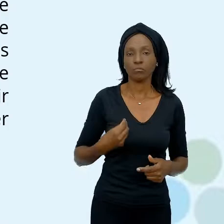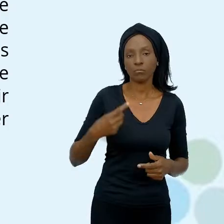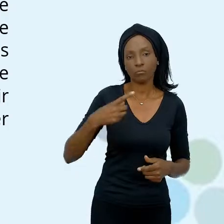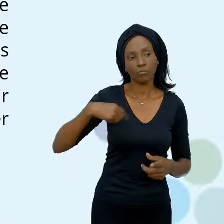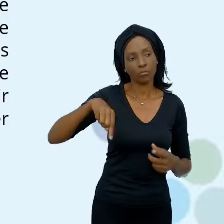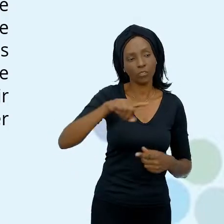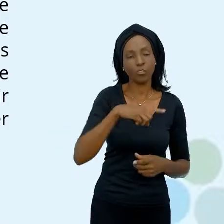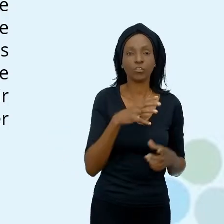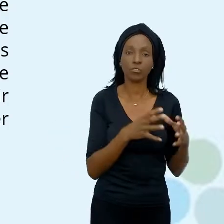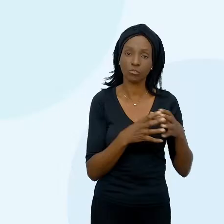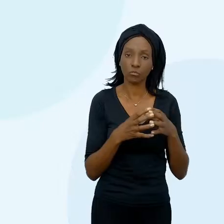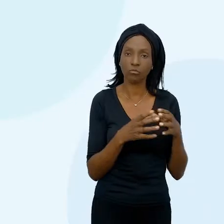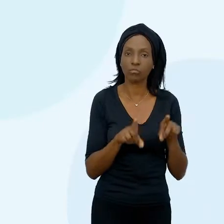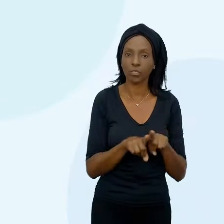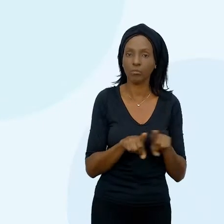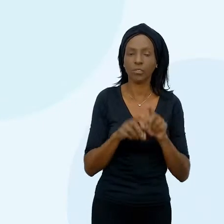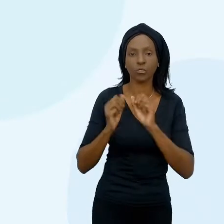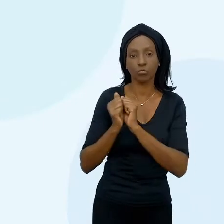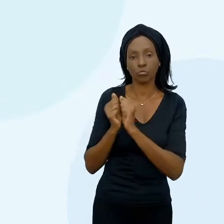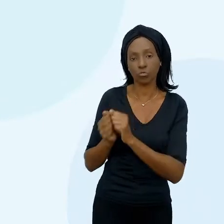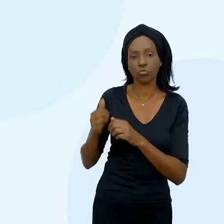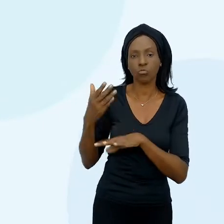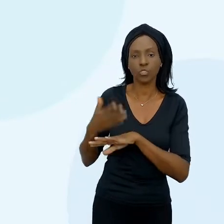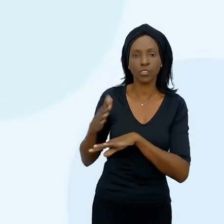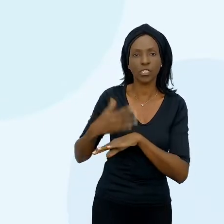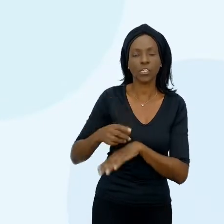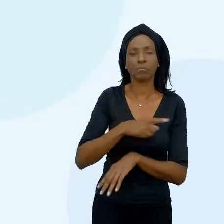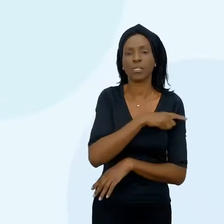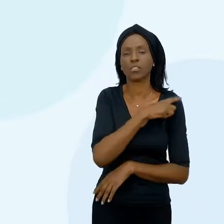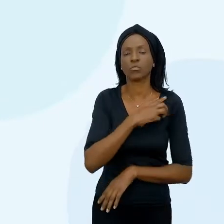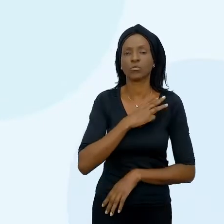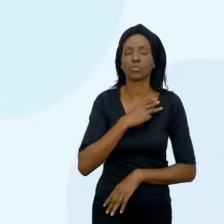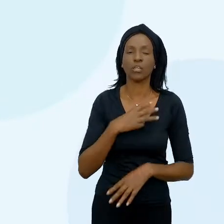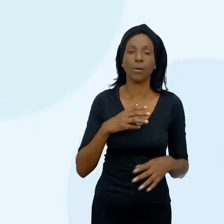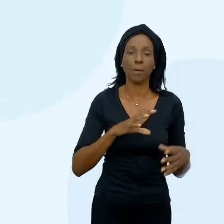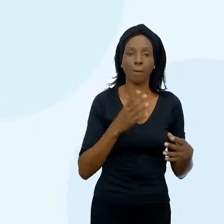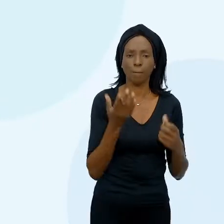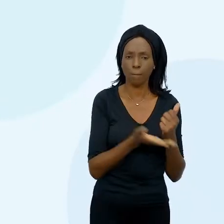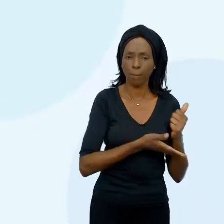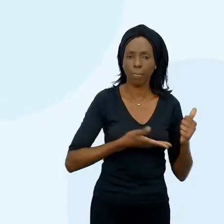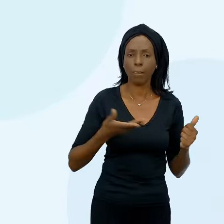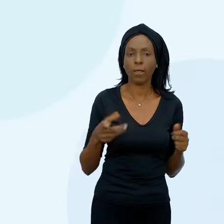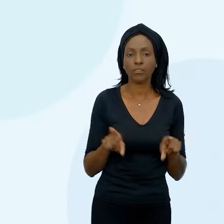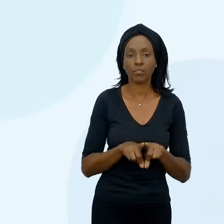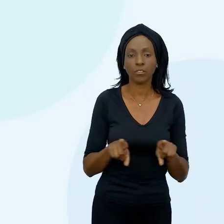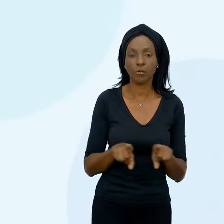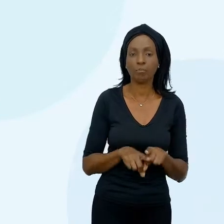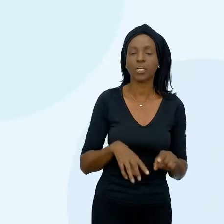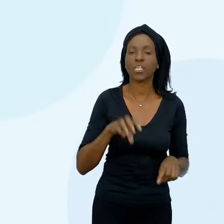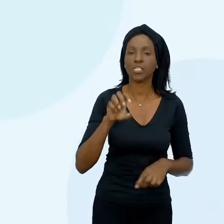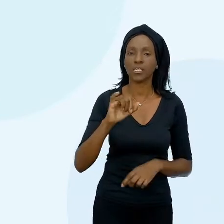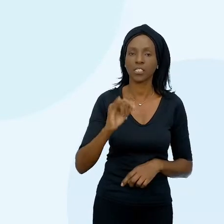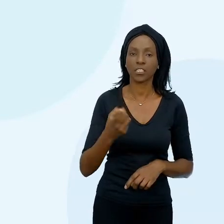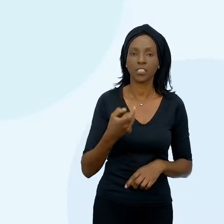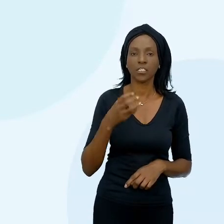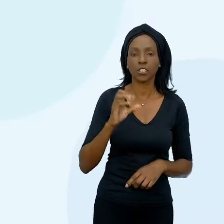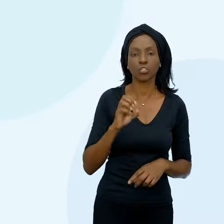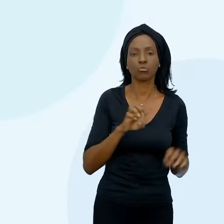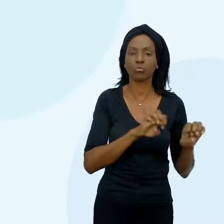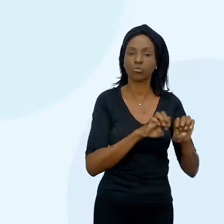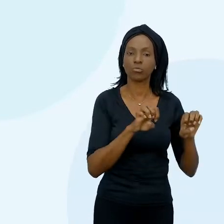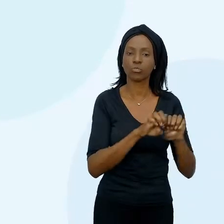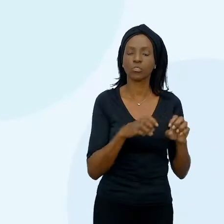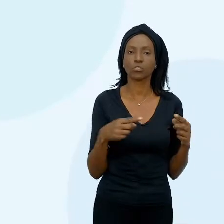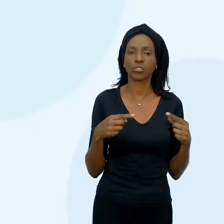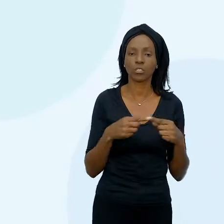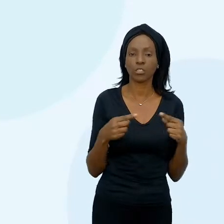dessa habilidade de formação geral básica, vem também uma habilidade de eixo estruturante. E ela